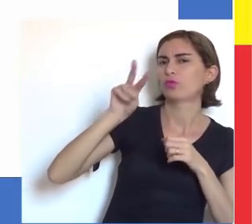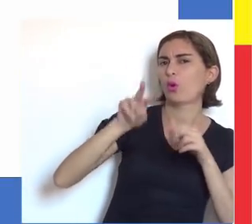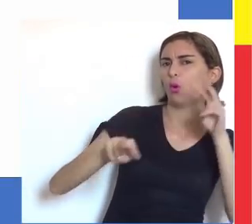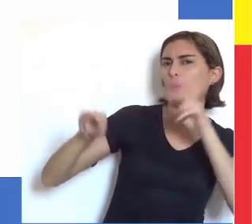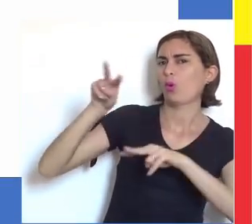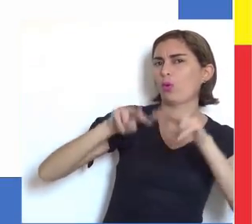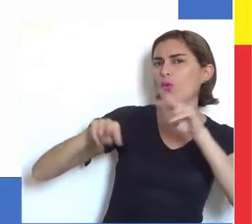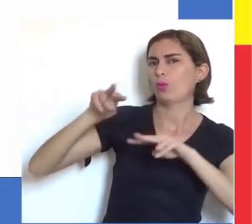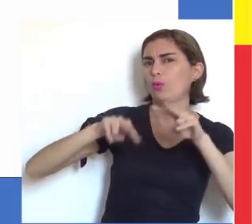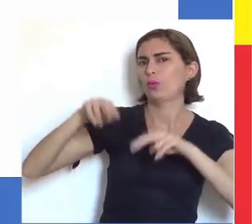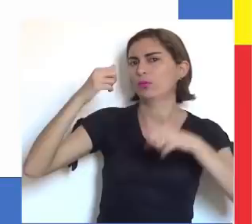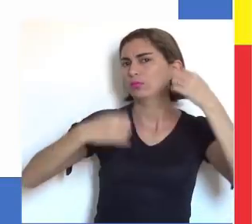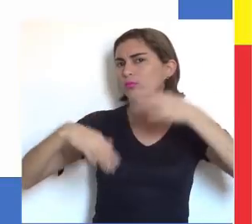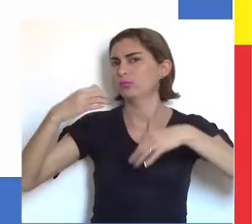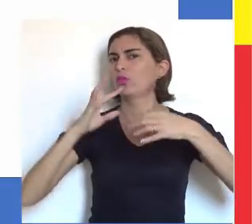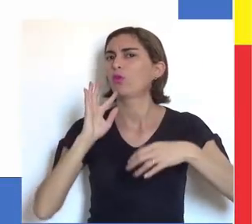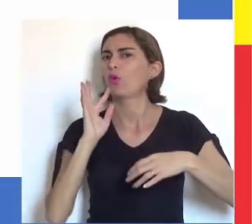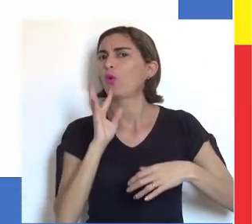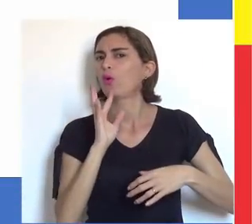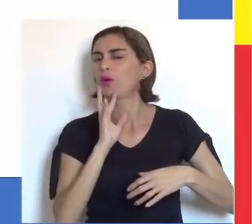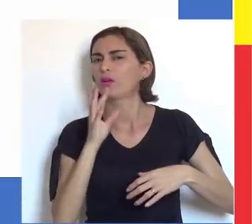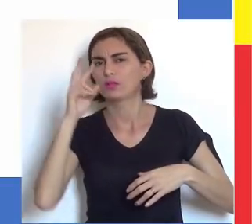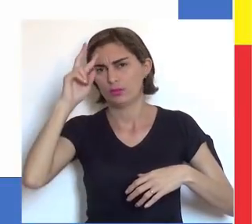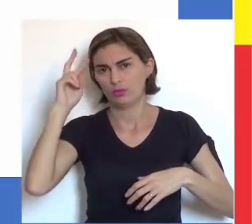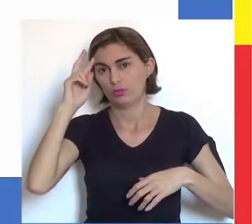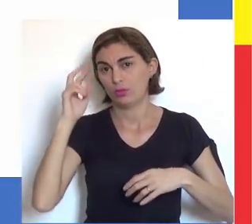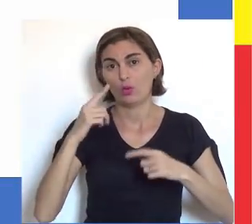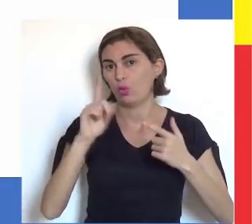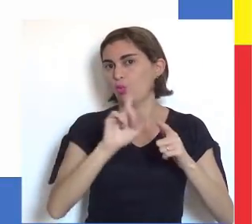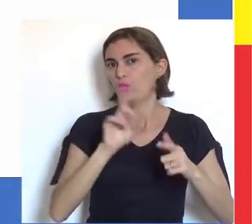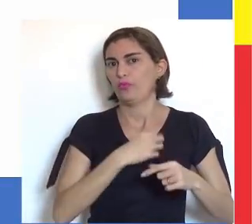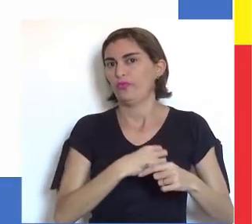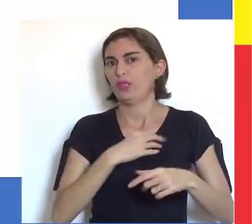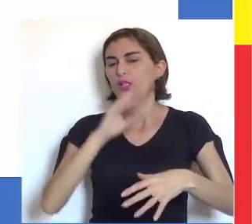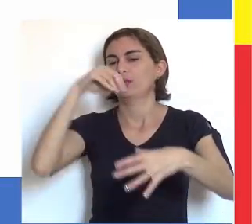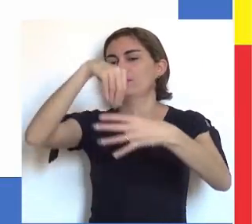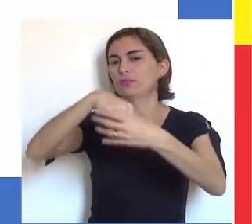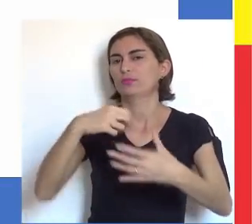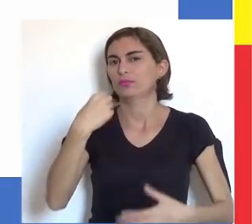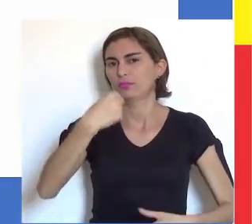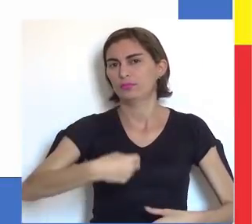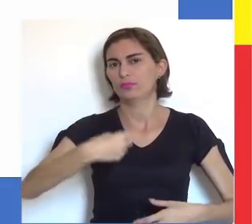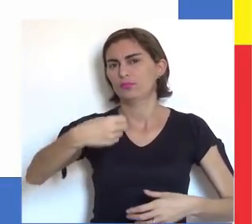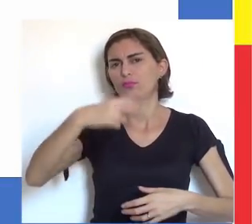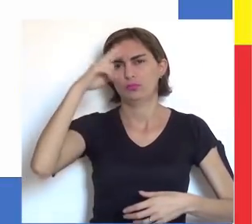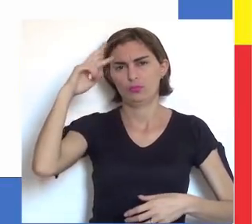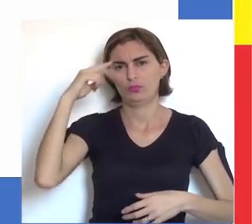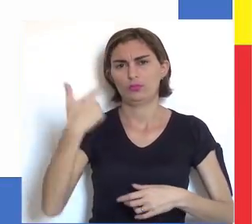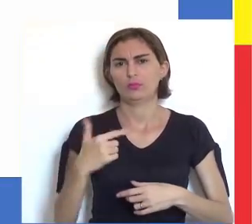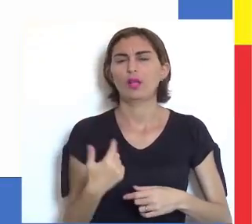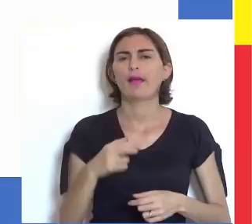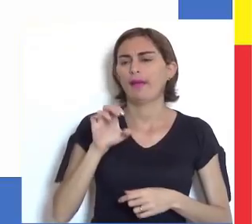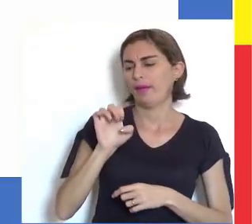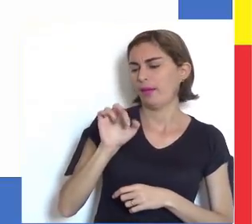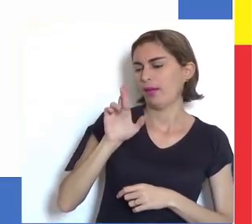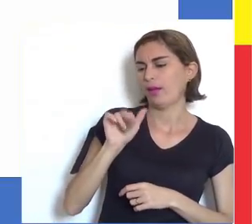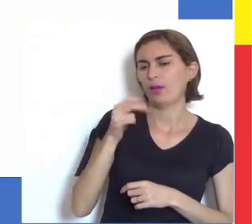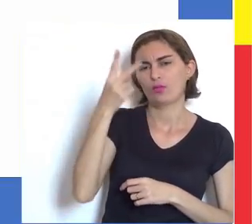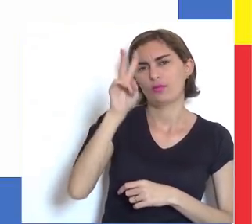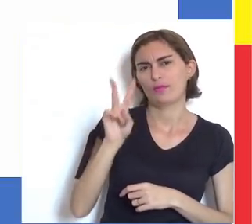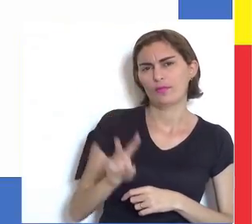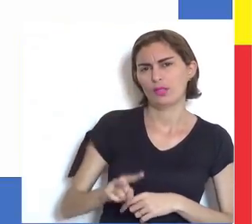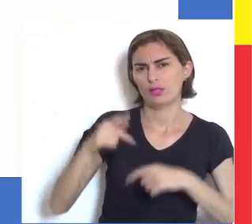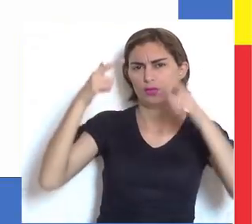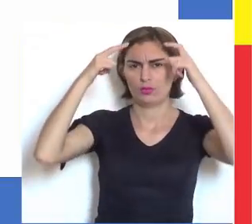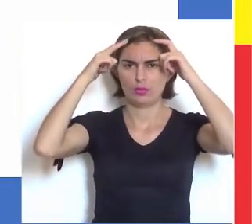na verdade, é uma pessoa que conhece a história, mas não está nela. Olha só. Era uma vez um